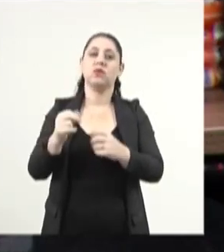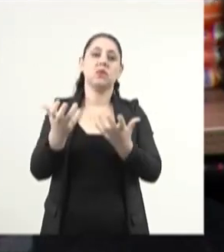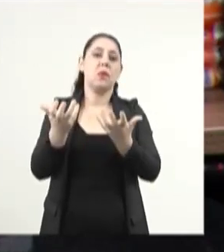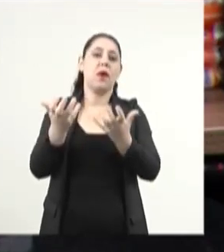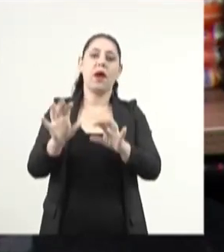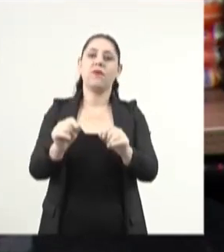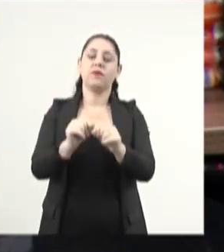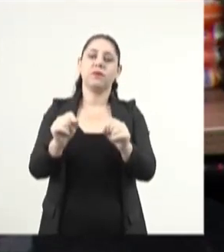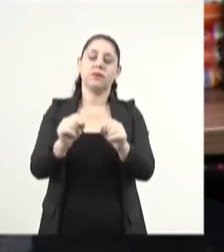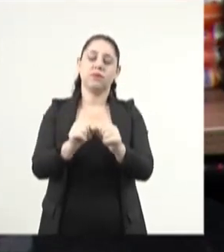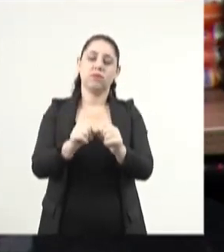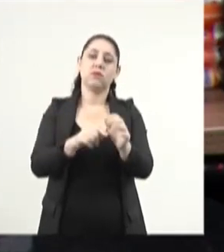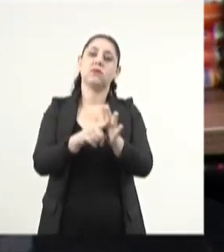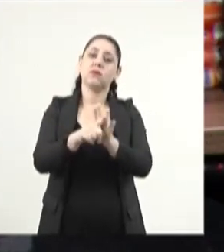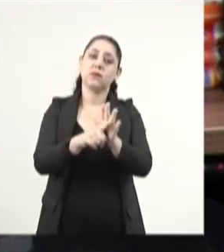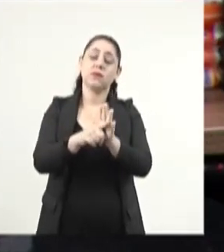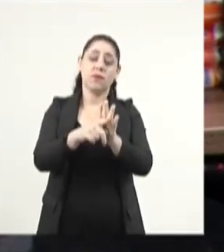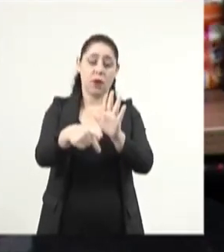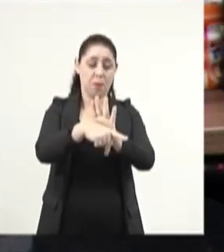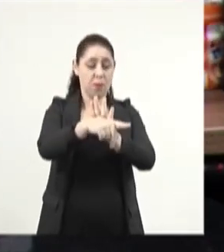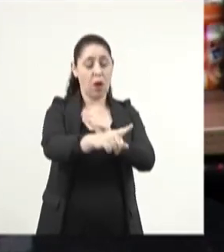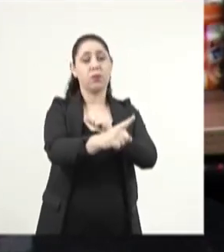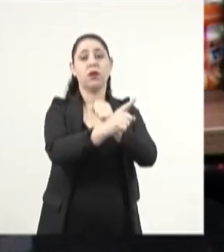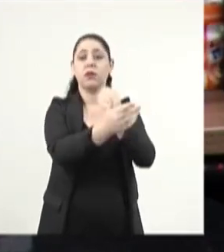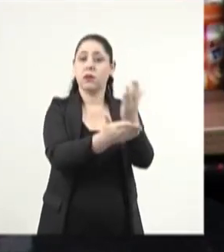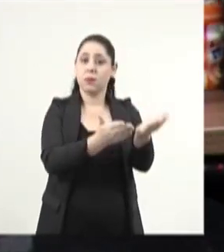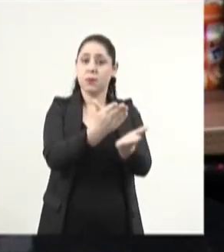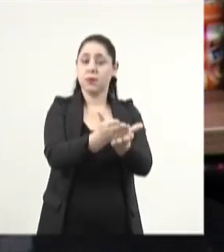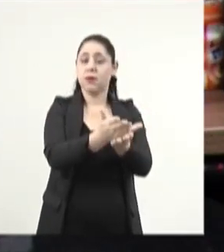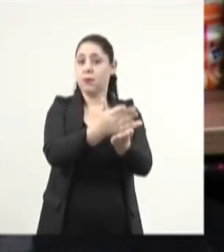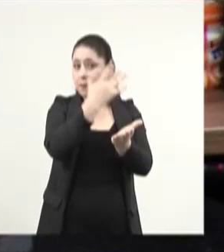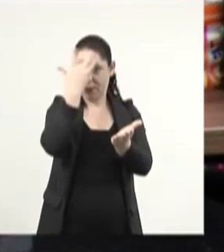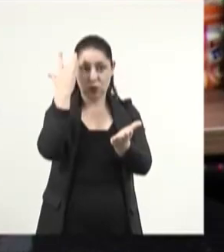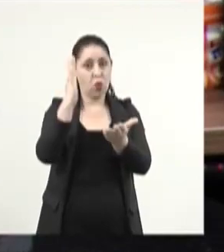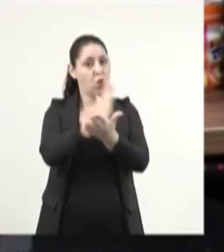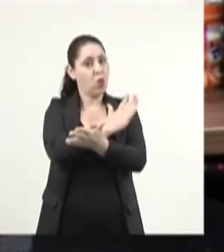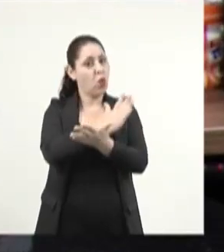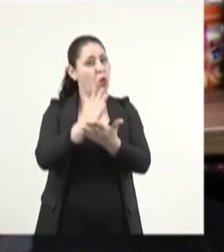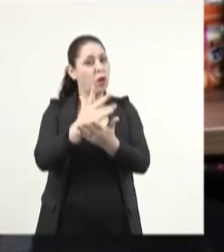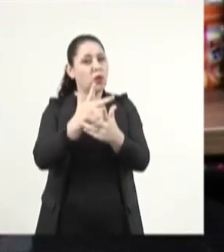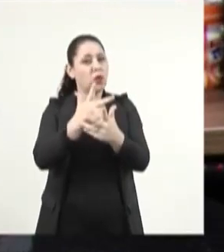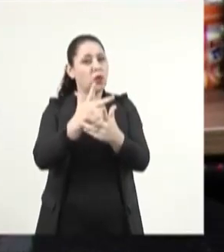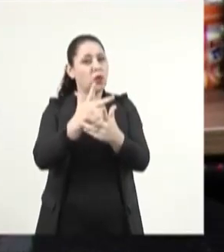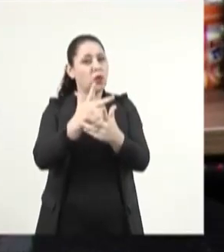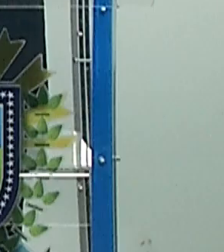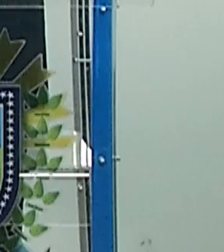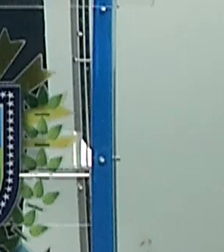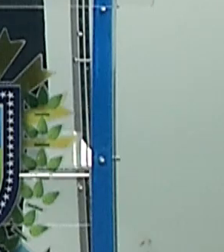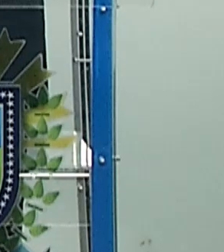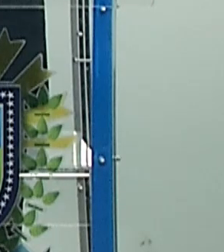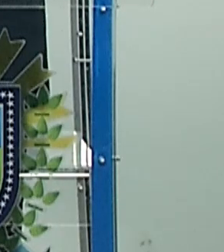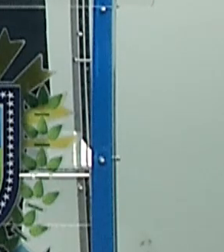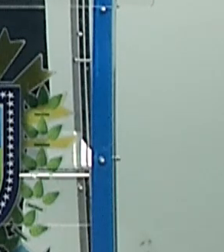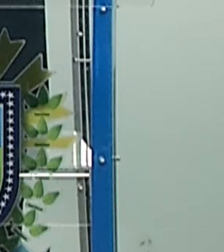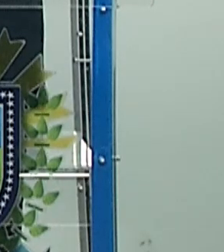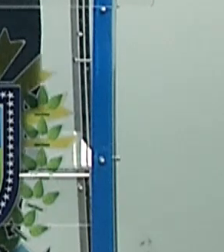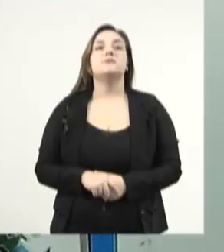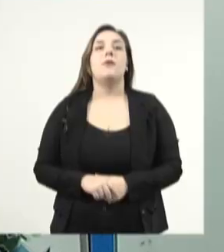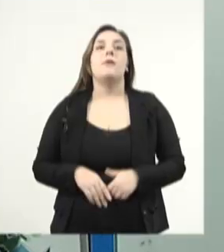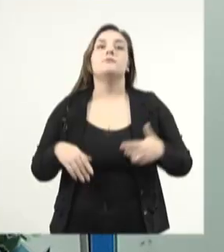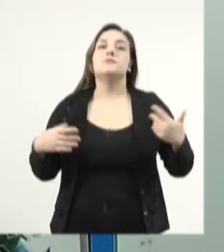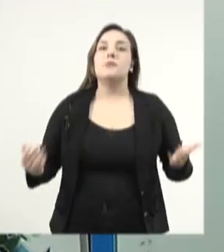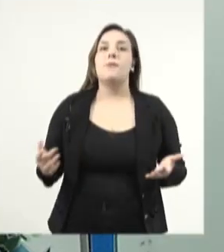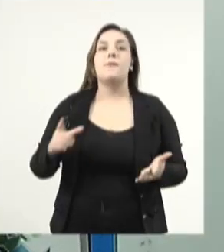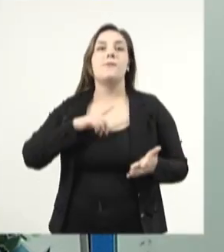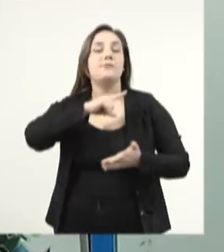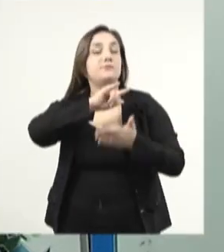por parte da operadora ao atendimento de algum tipo de serviço. E com